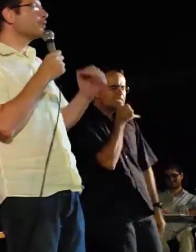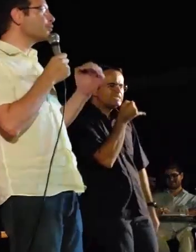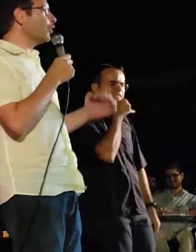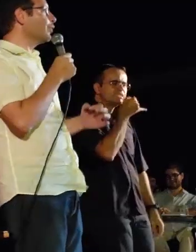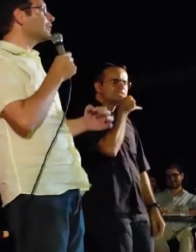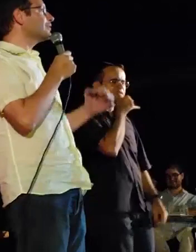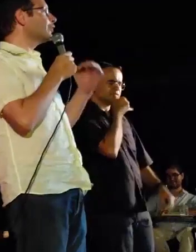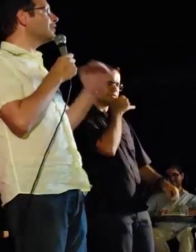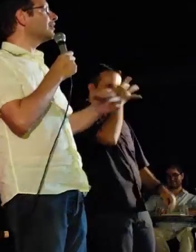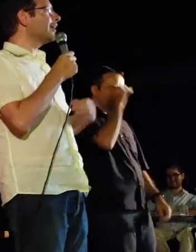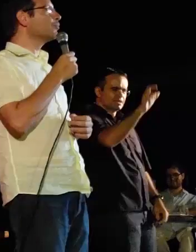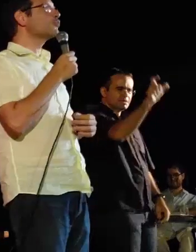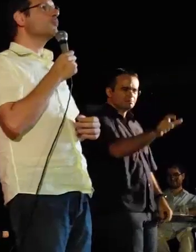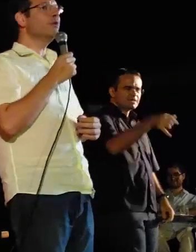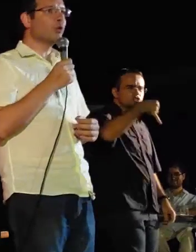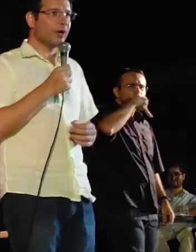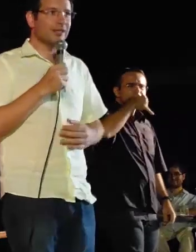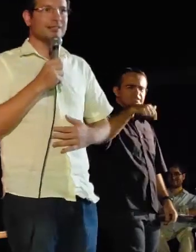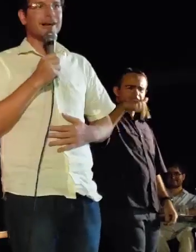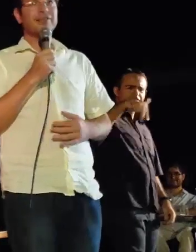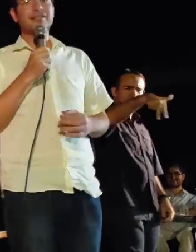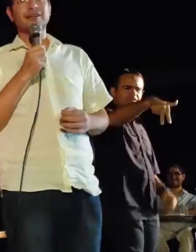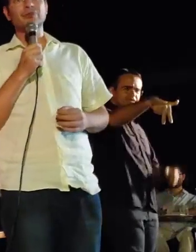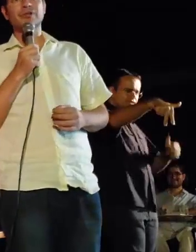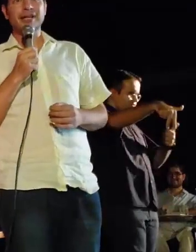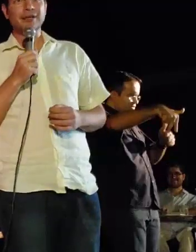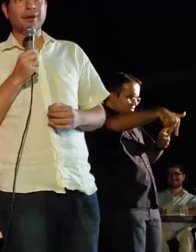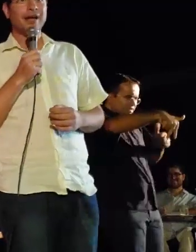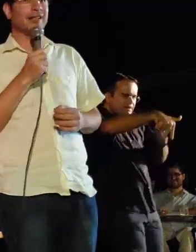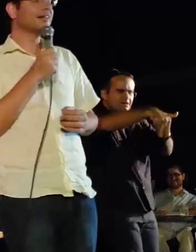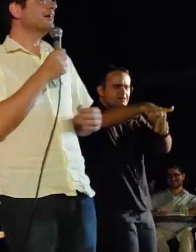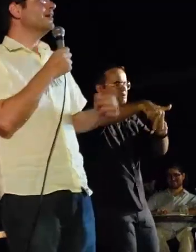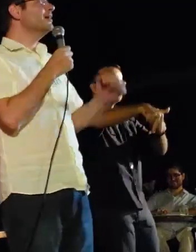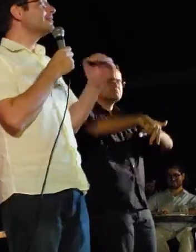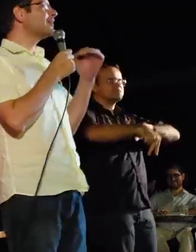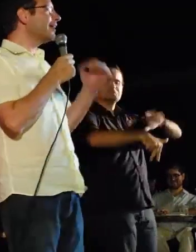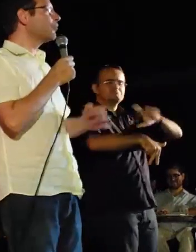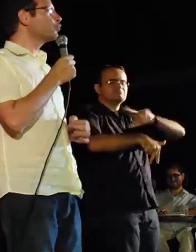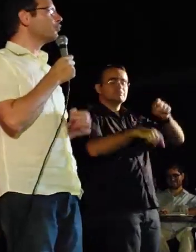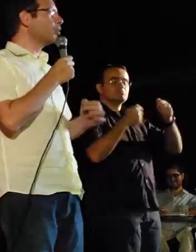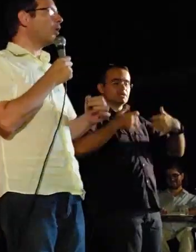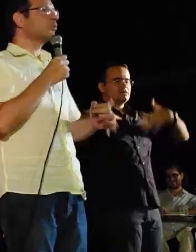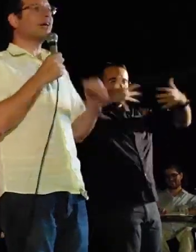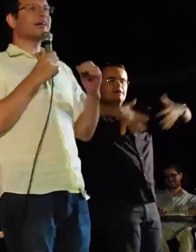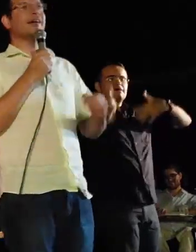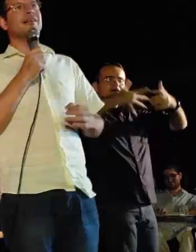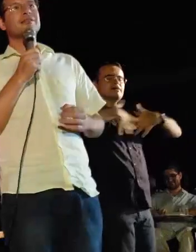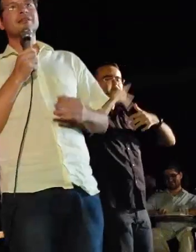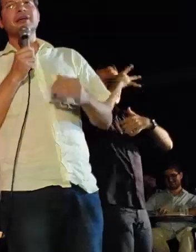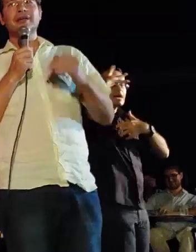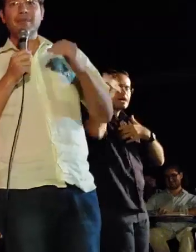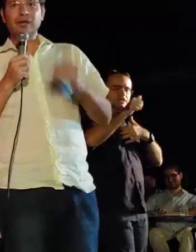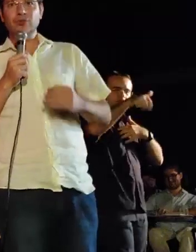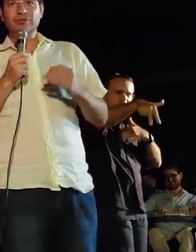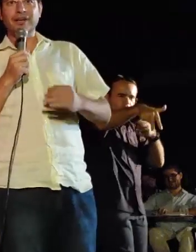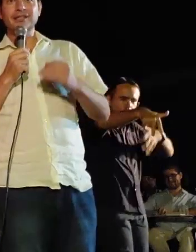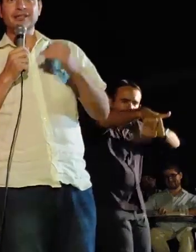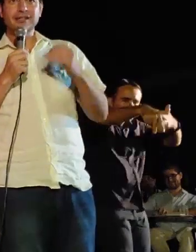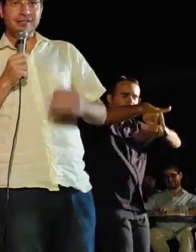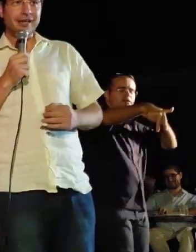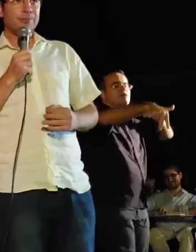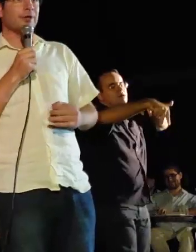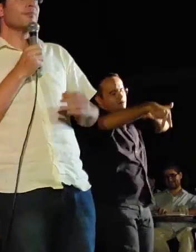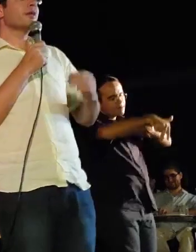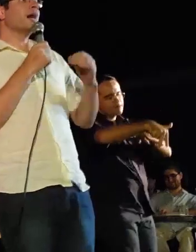As pessoas, e nós seremos milhões a vencermos essa parada, seremos o bloco daqueles que, mais uma